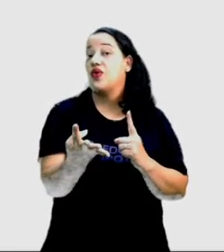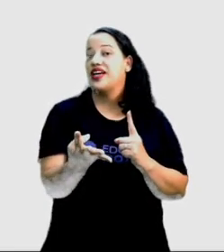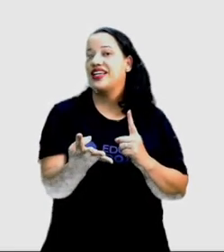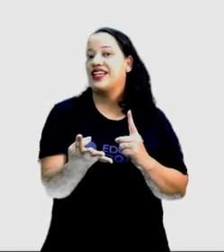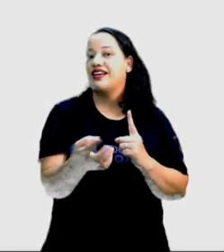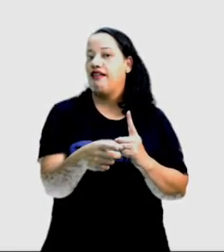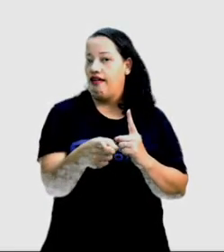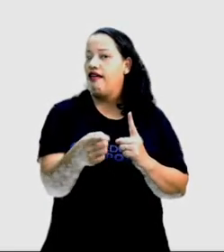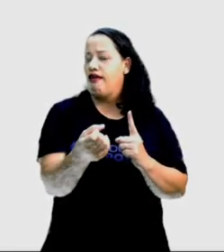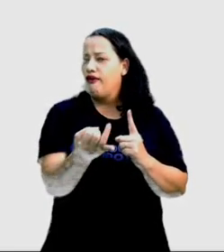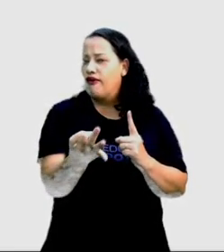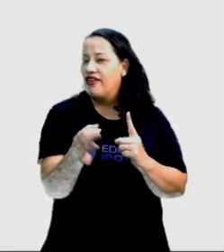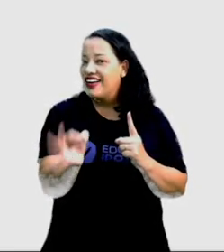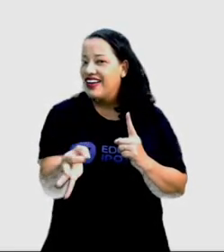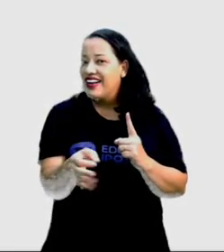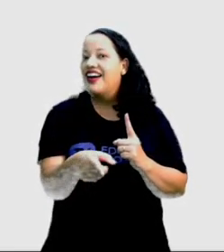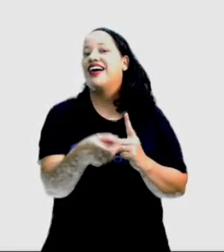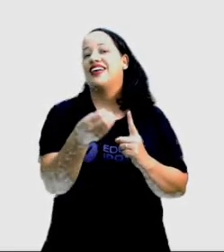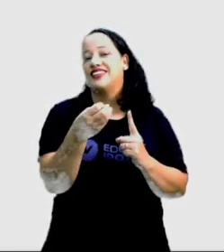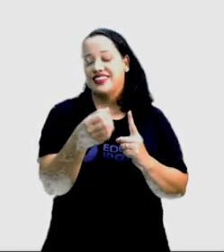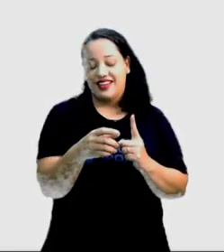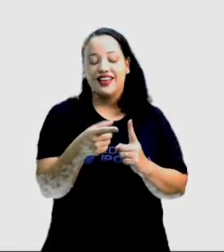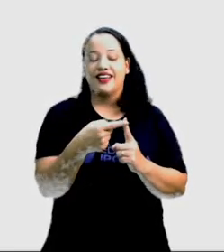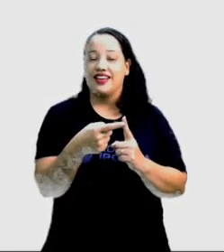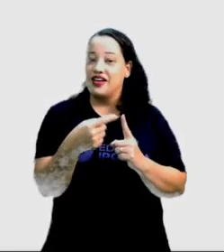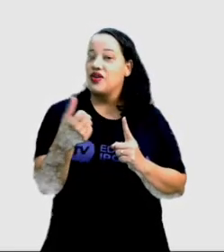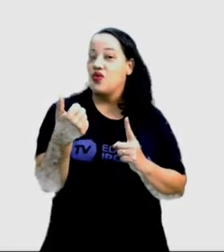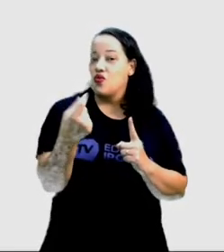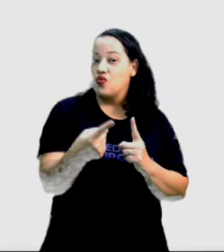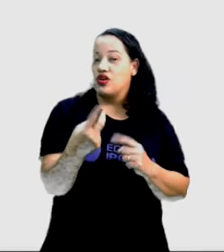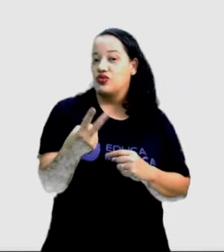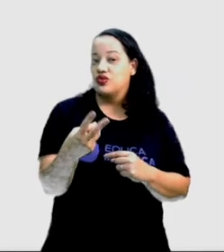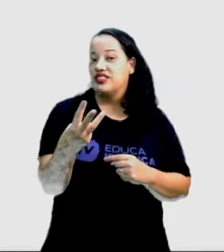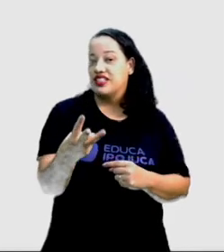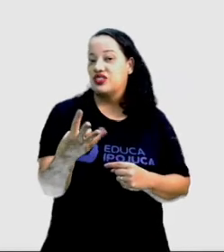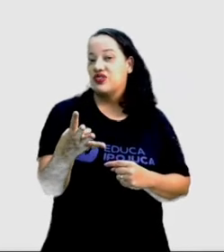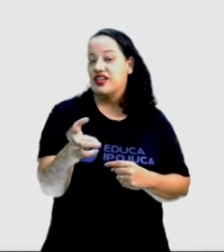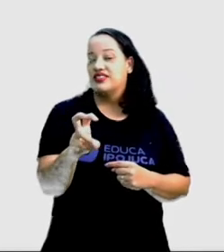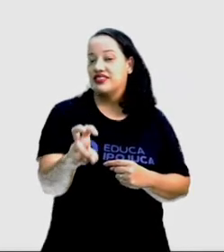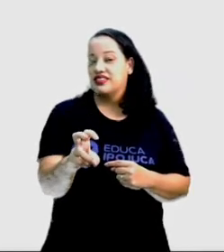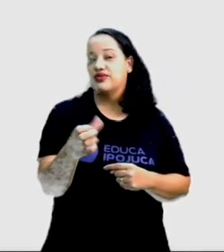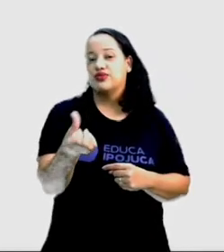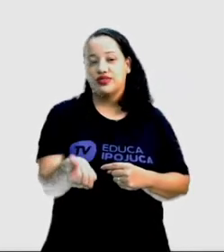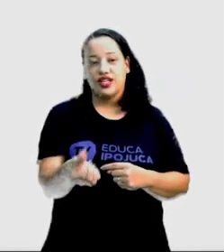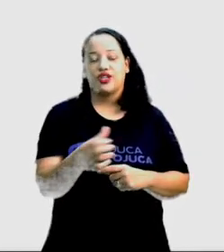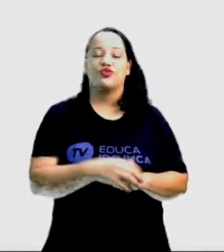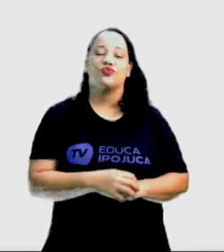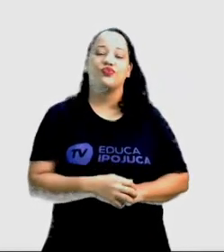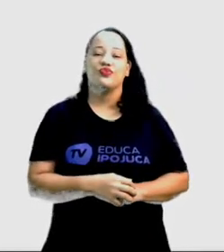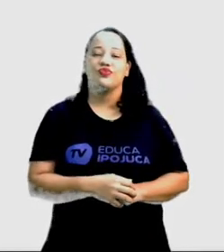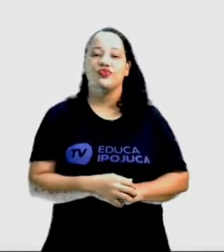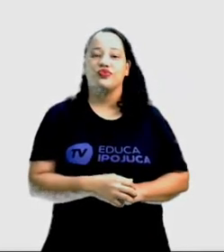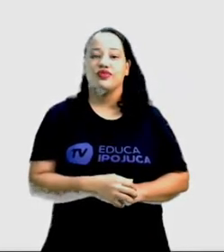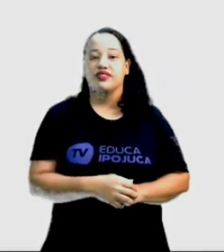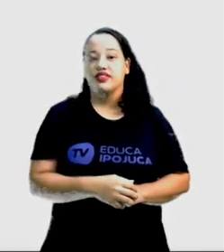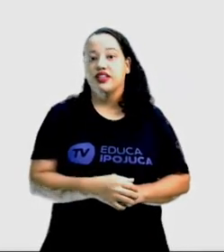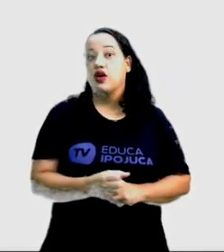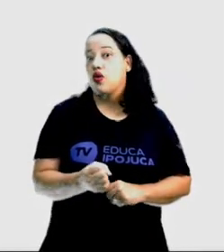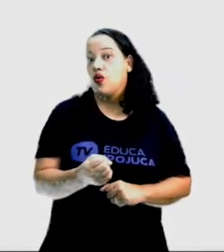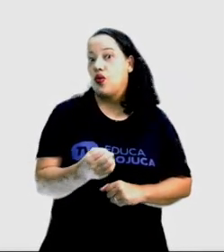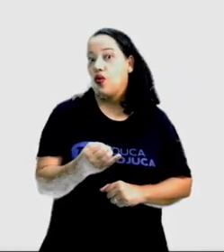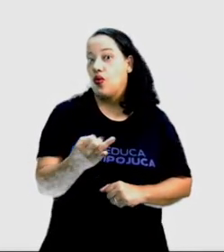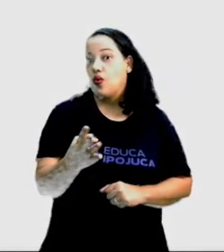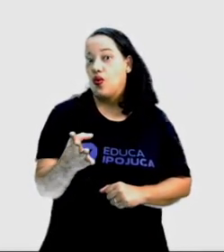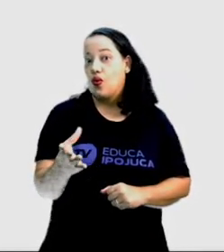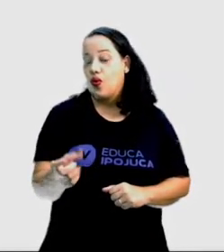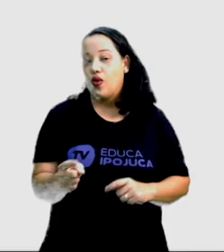Já contaram, né? Muito bem. Uma, duas, três, quatro, cinco, seis. Quantas